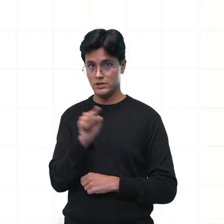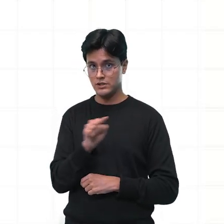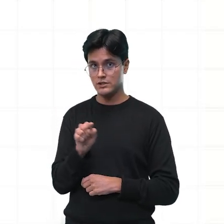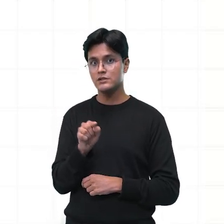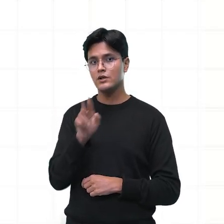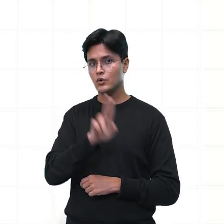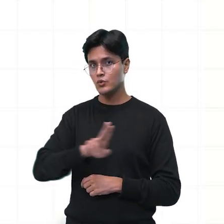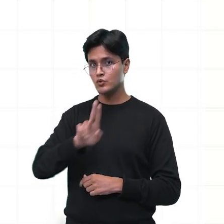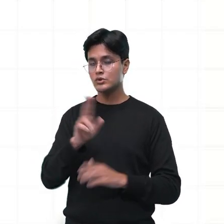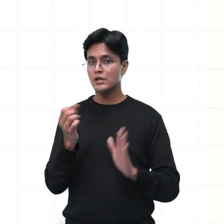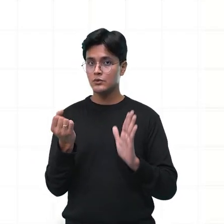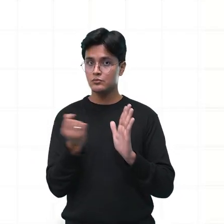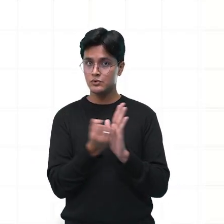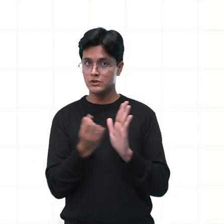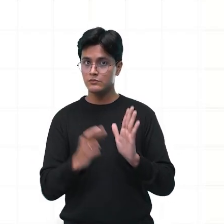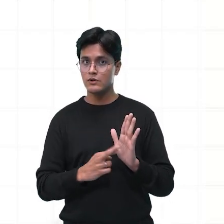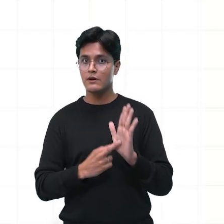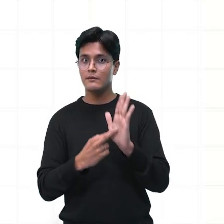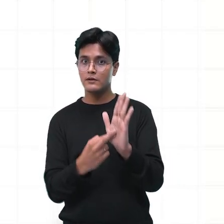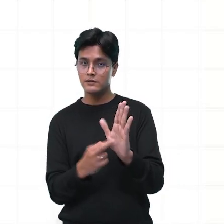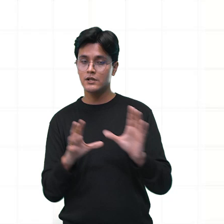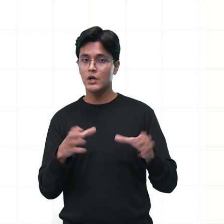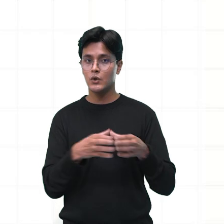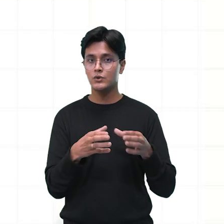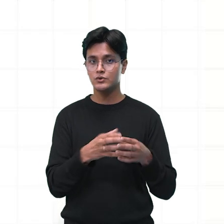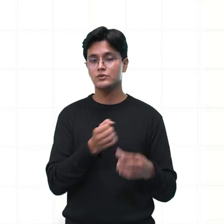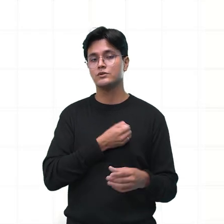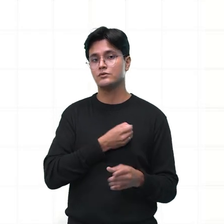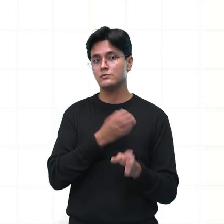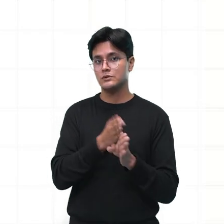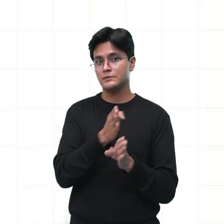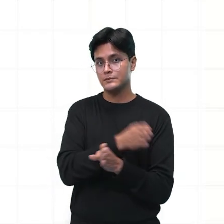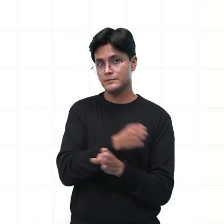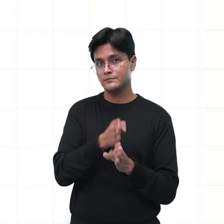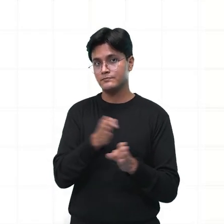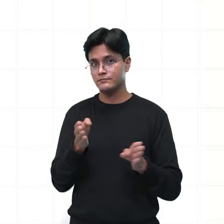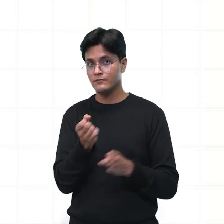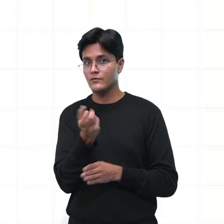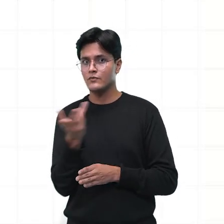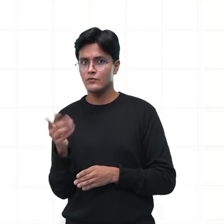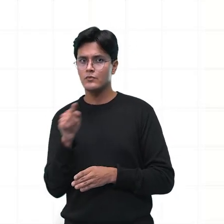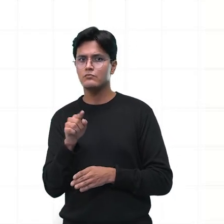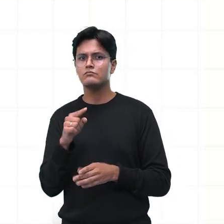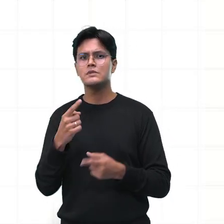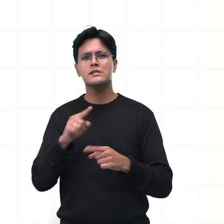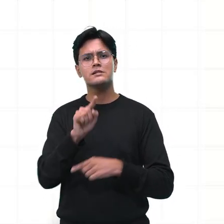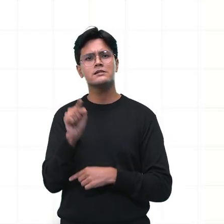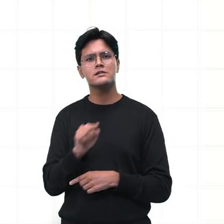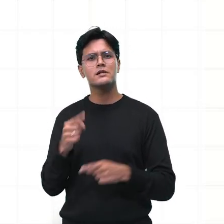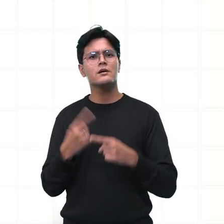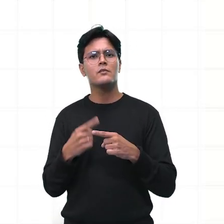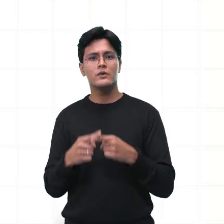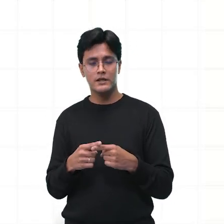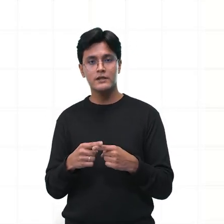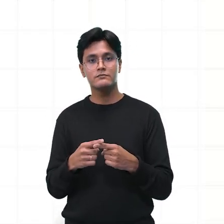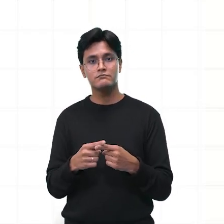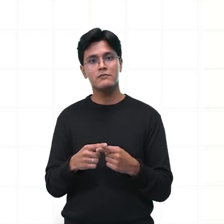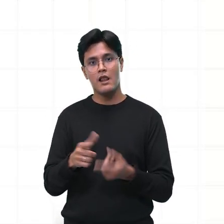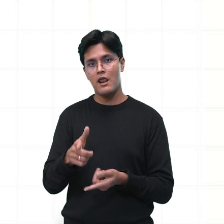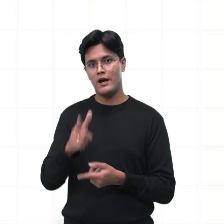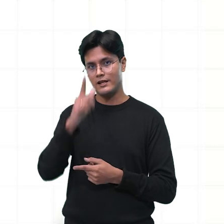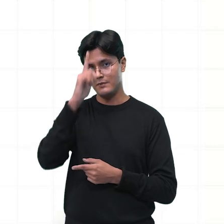para representar o conjunto dos números inteiros. Essa letra vem do alemão, Zahlen, que significa